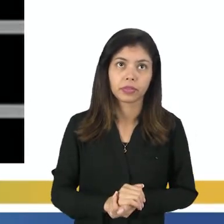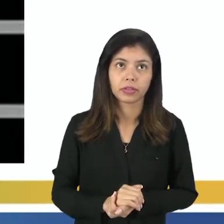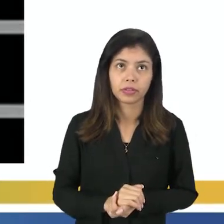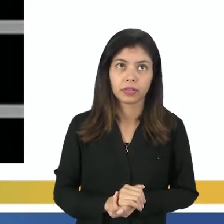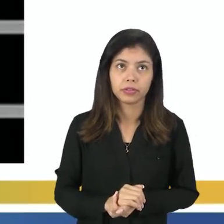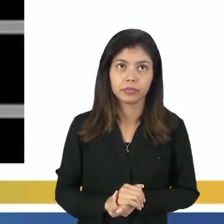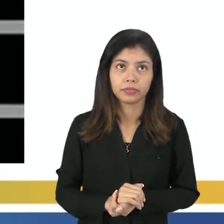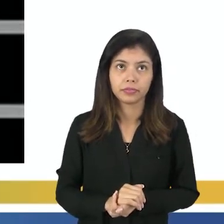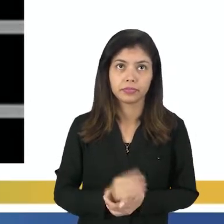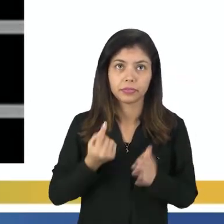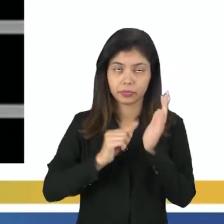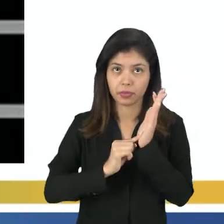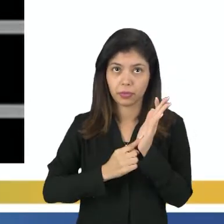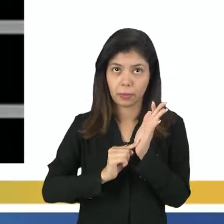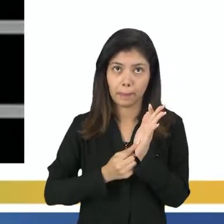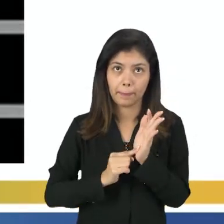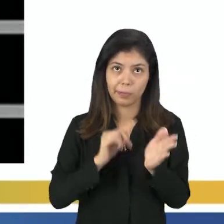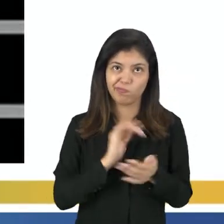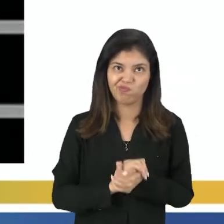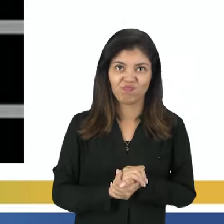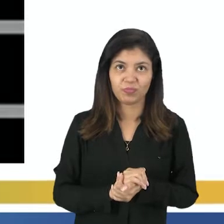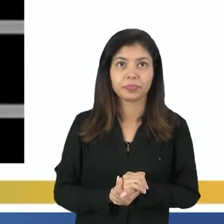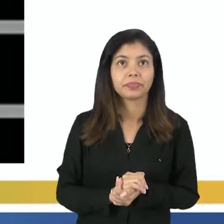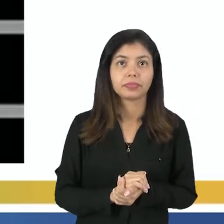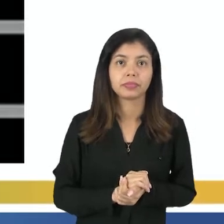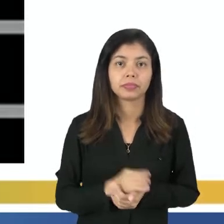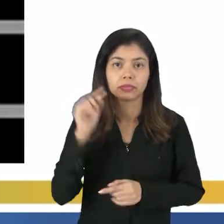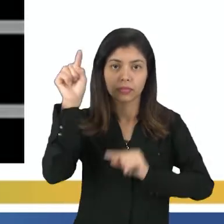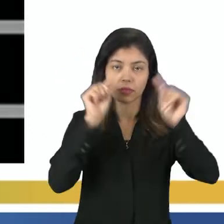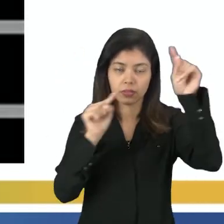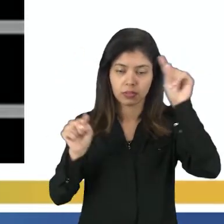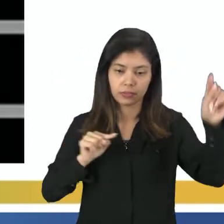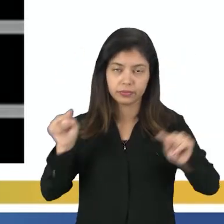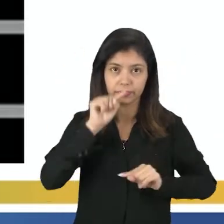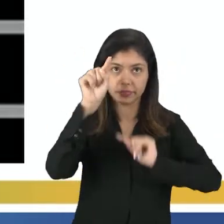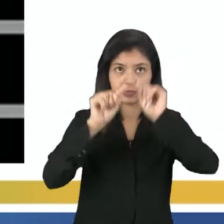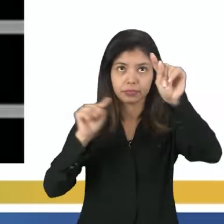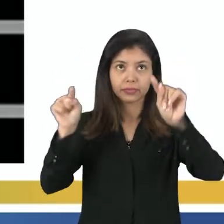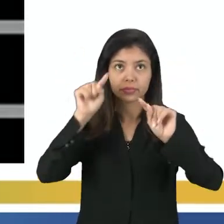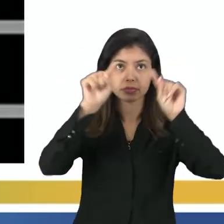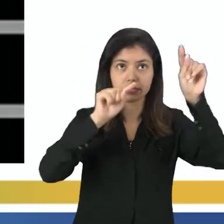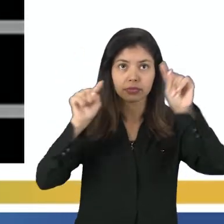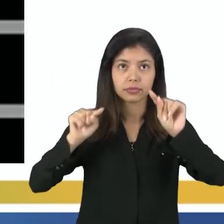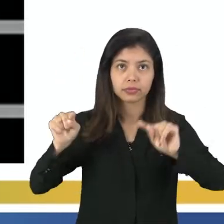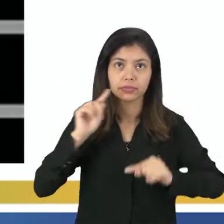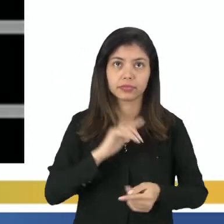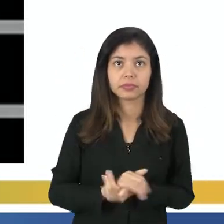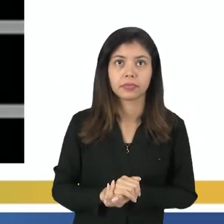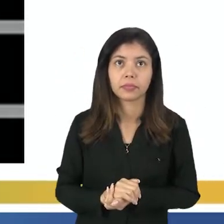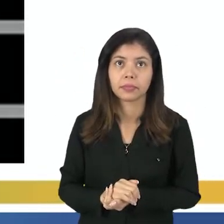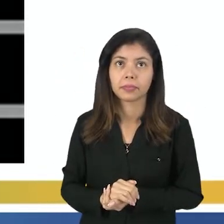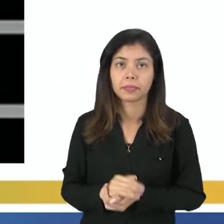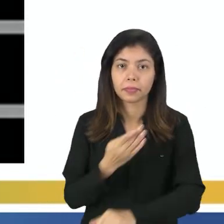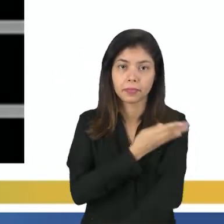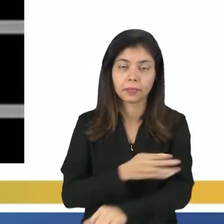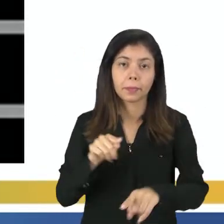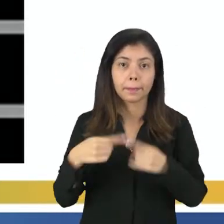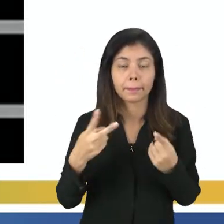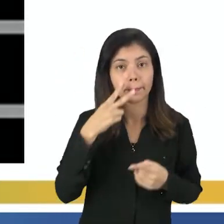aí, ó. Os pontinhos, né? Você tá vendo aí como se cada pontinho preto tivesse preenchido um pontinho branco.